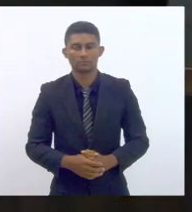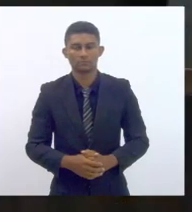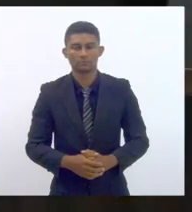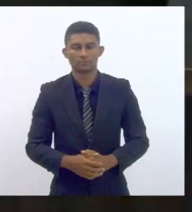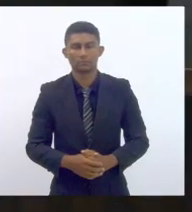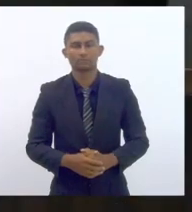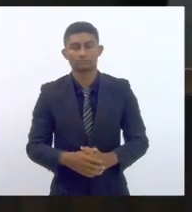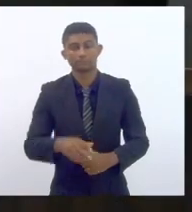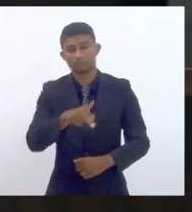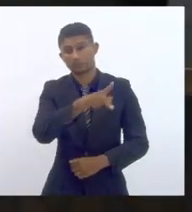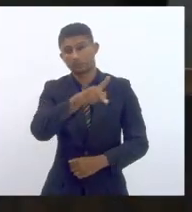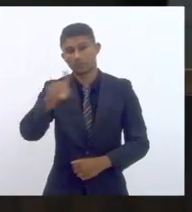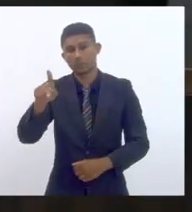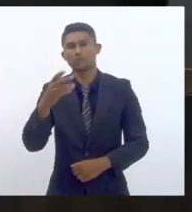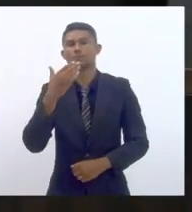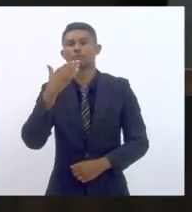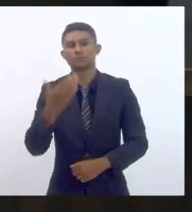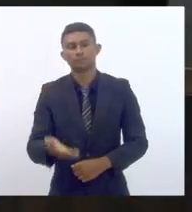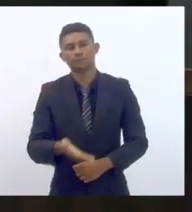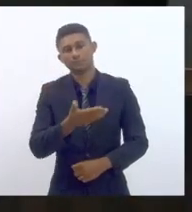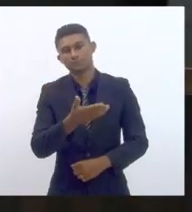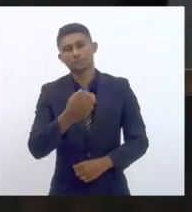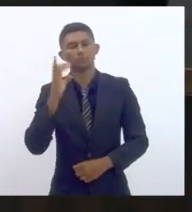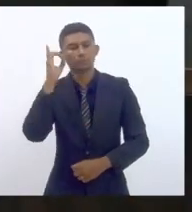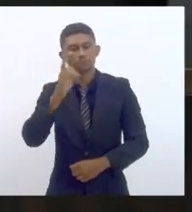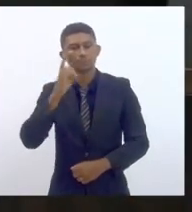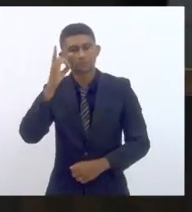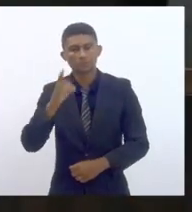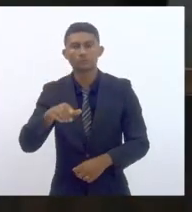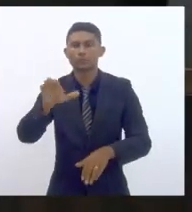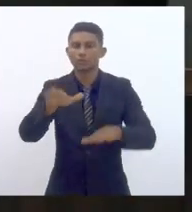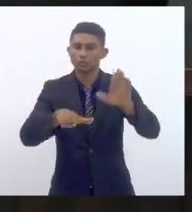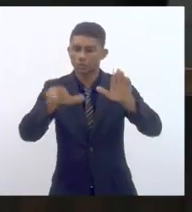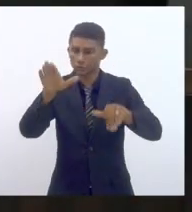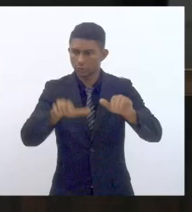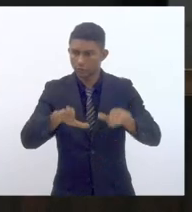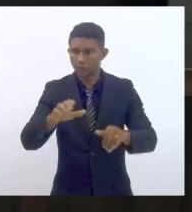Presidência solicita ao deputado Gustavo Tutu que possa proceder à segunda chamada.